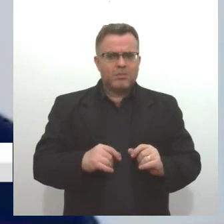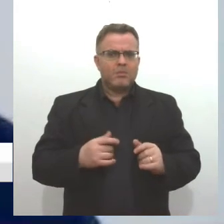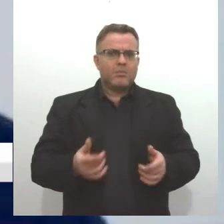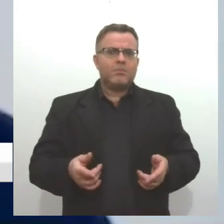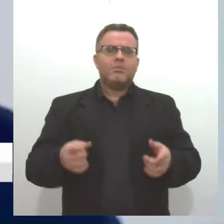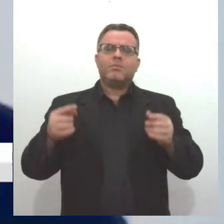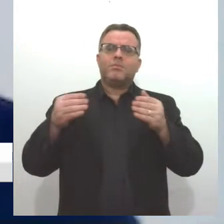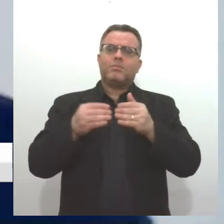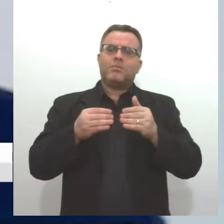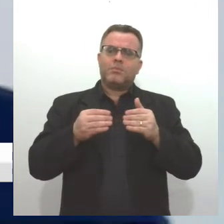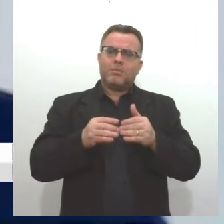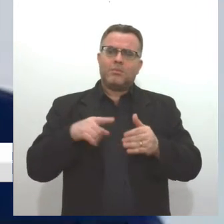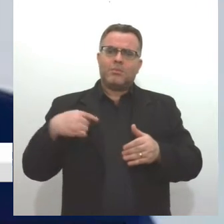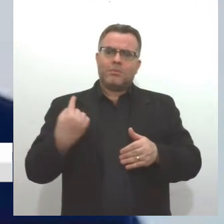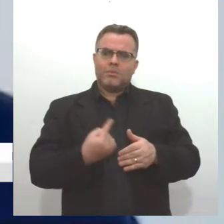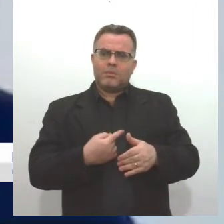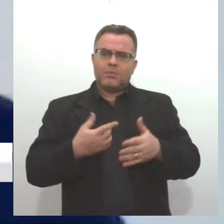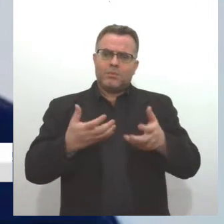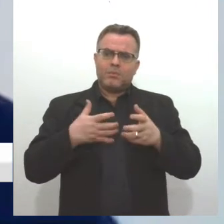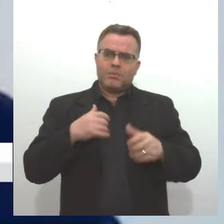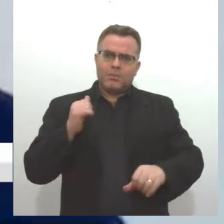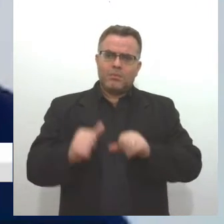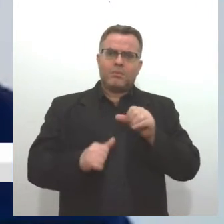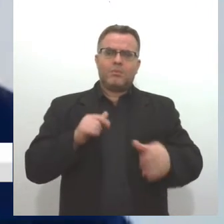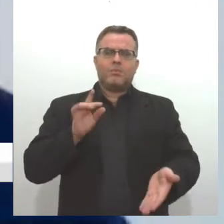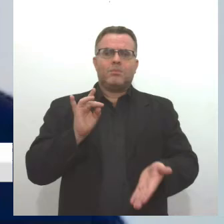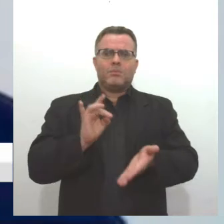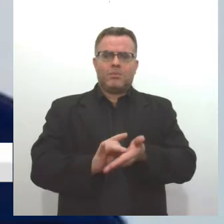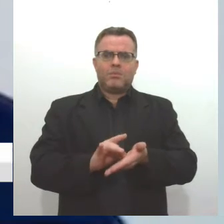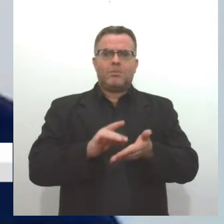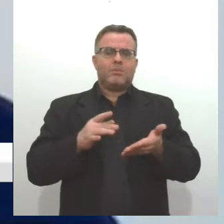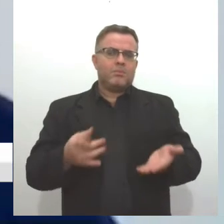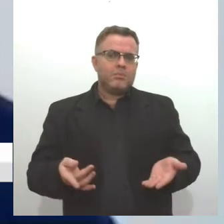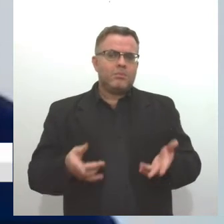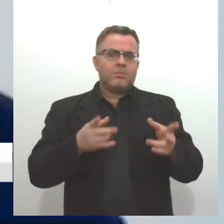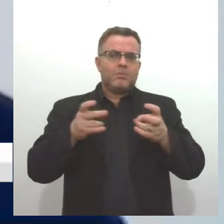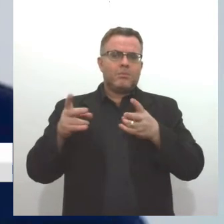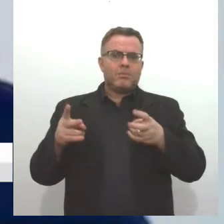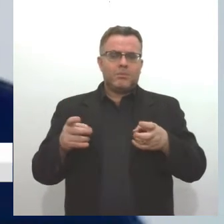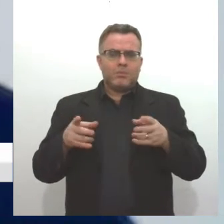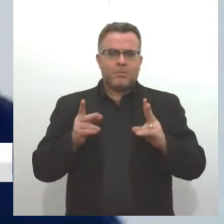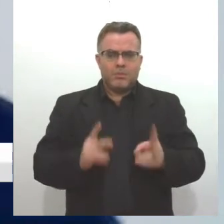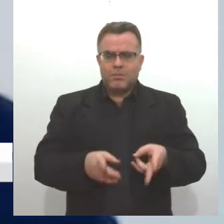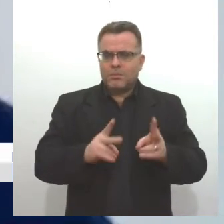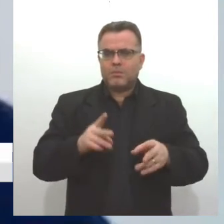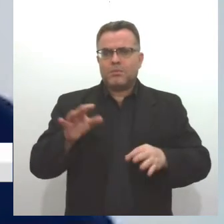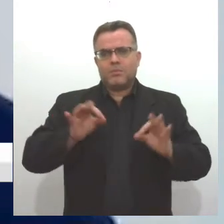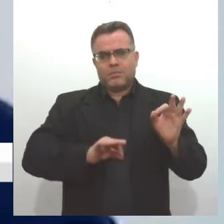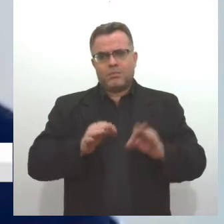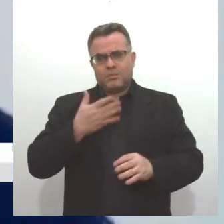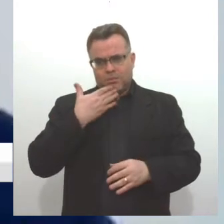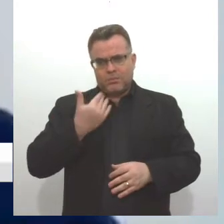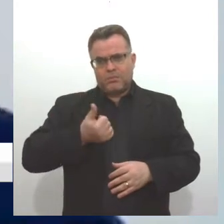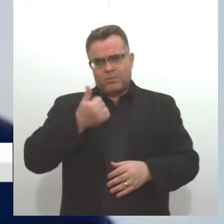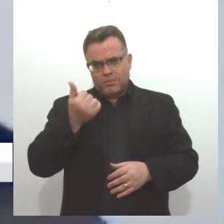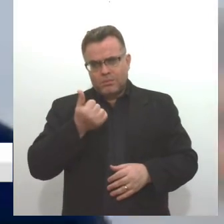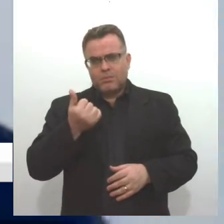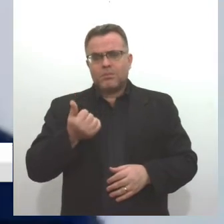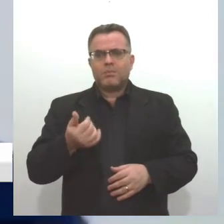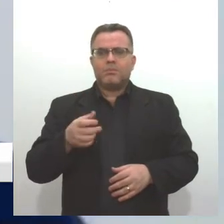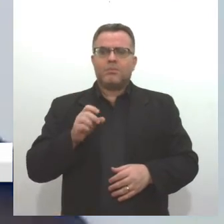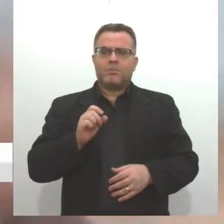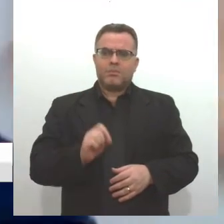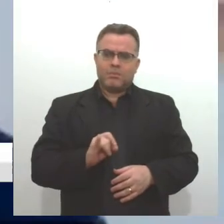da gente começar a mudar a nossa realidade é a gente entender a necessidade da gente se auto-organizar. Se não fosse